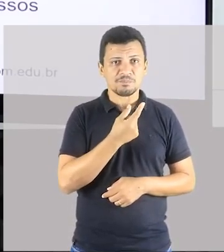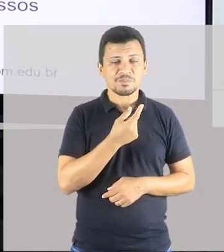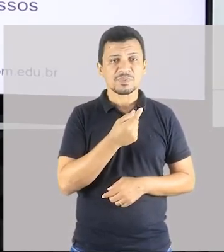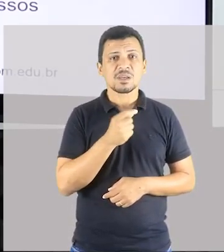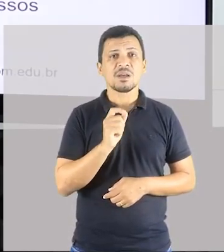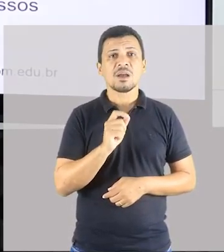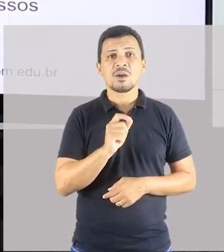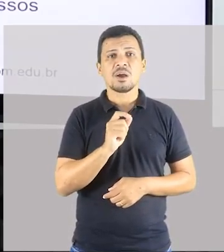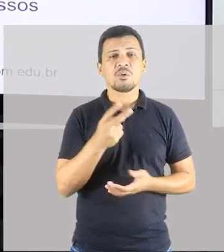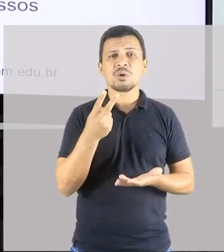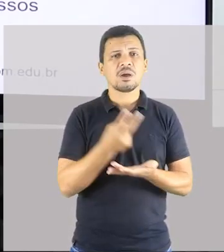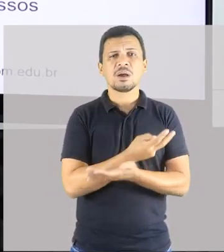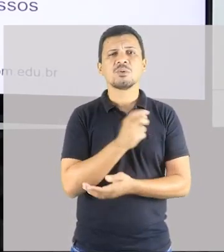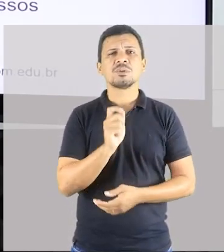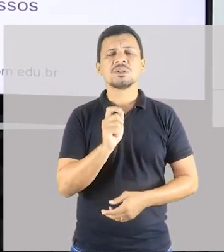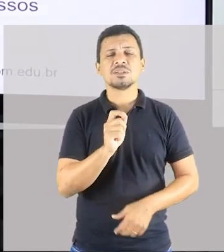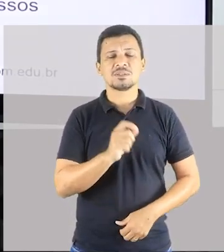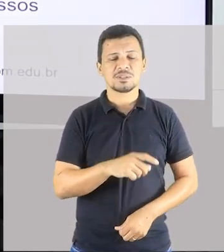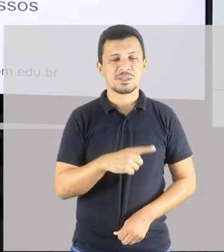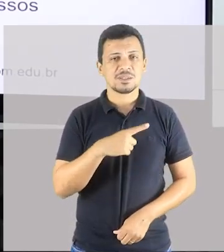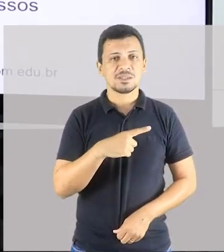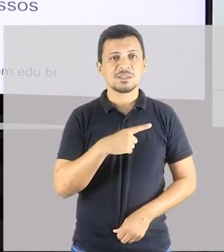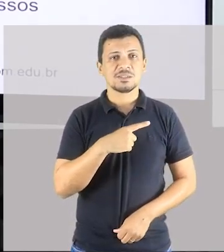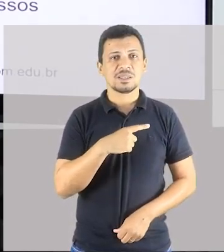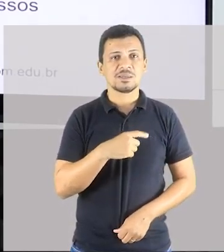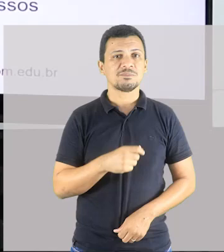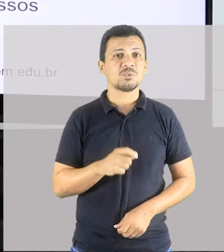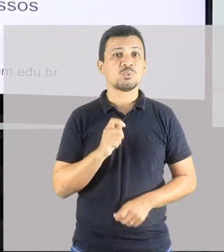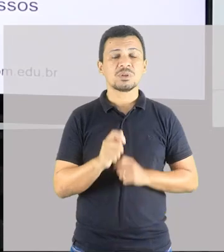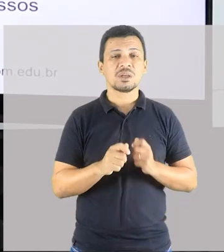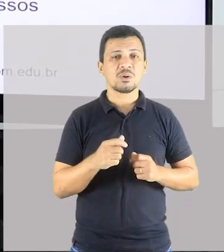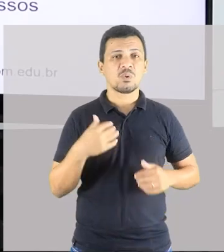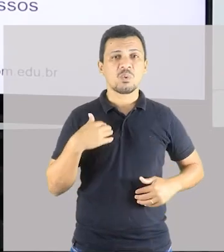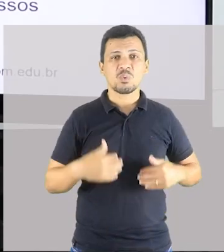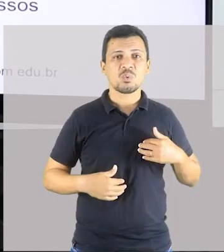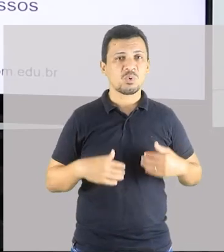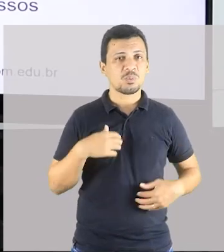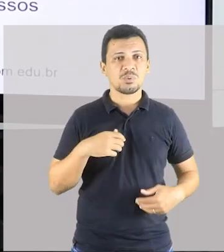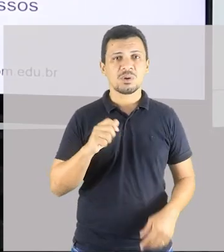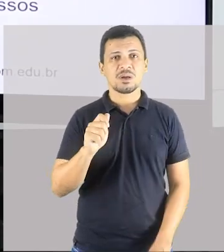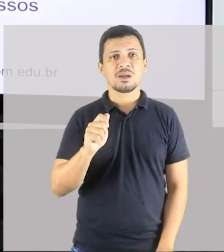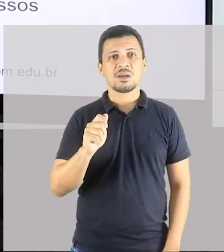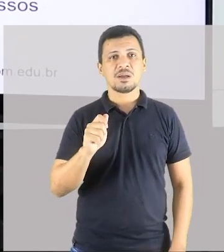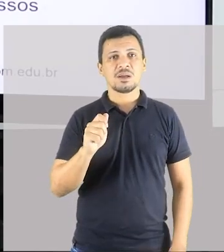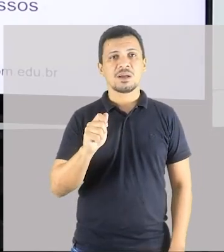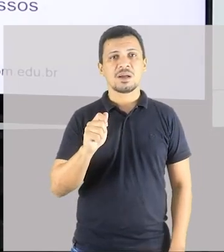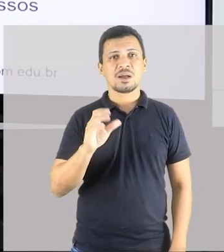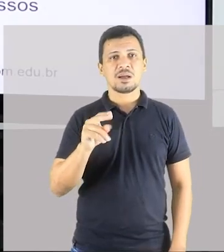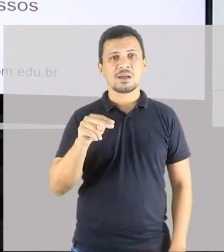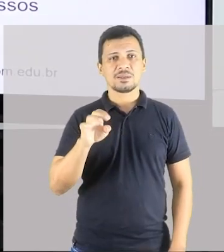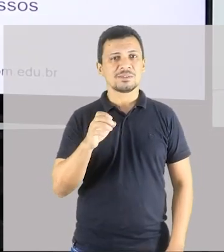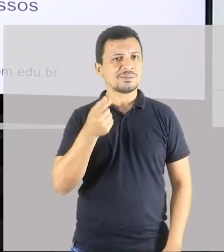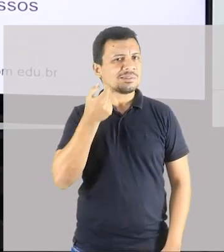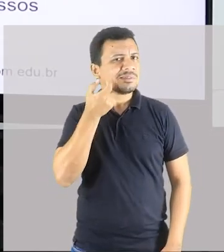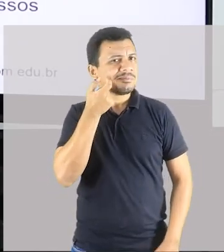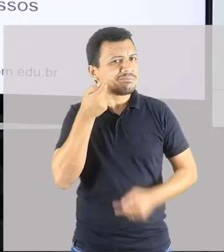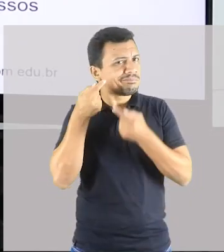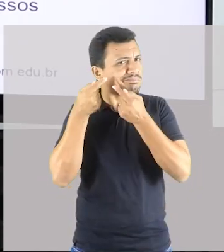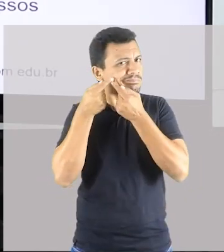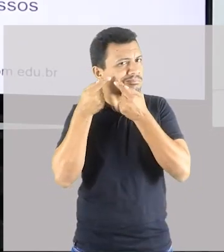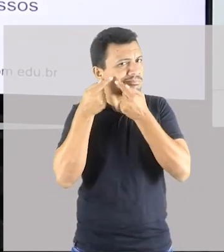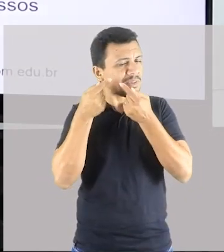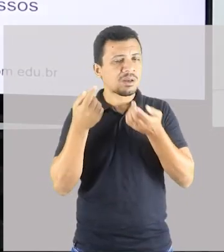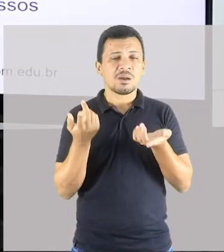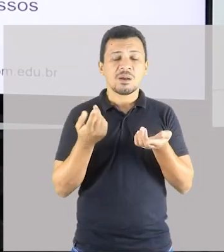sintética, que são os anabolizantes, eles têm um aumento de acne no corpo, tanto no rosto quanto no corpo no geral,